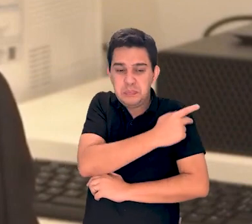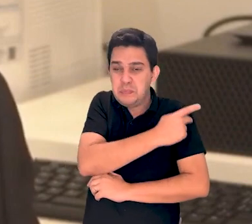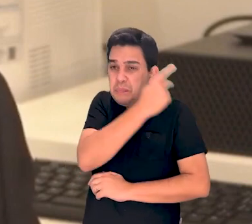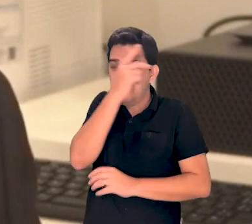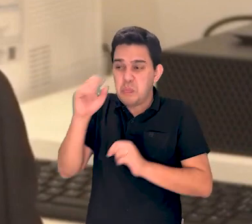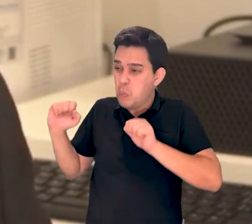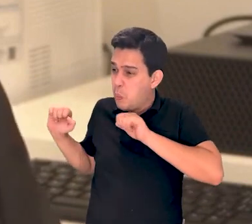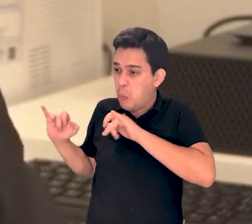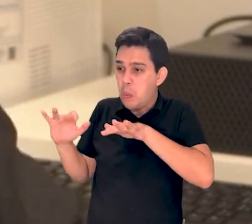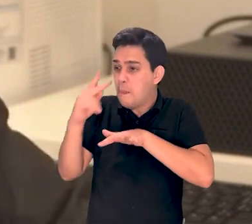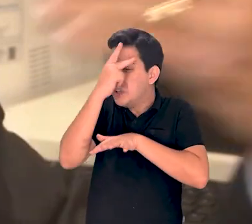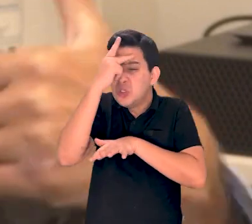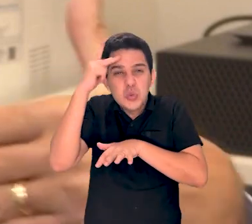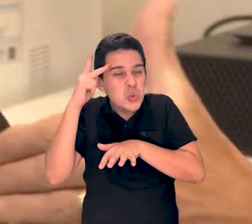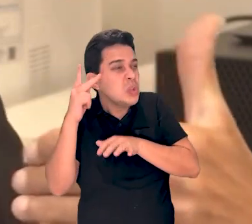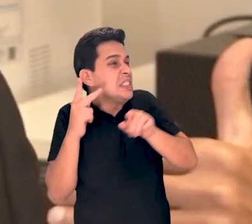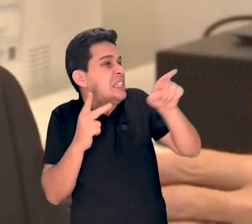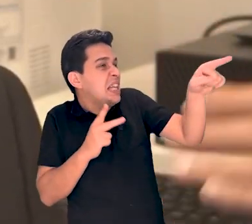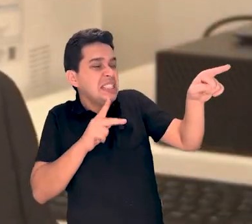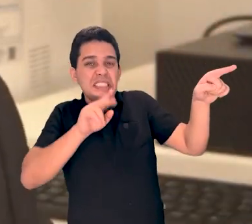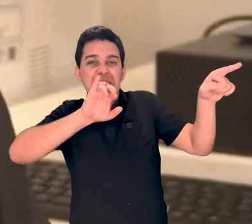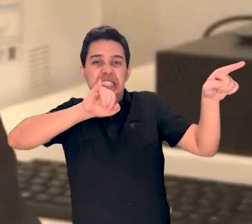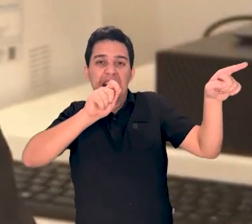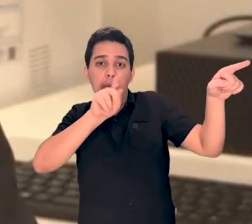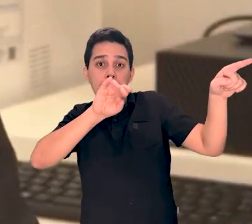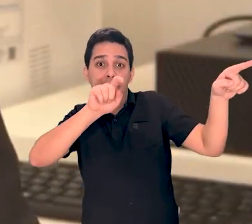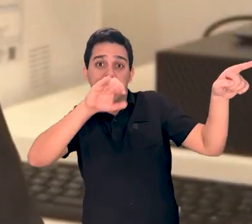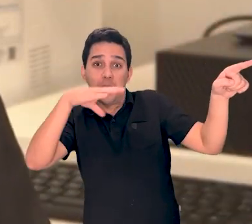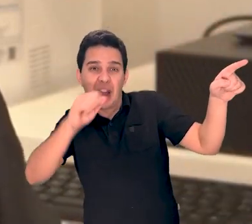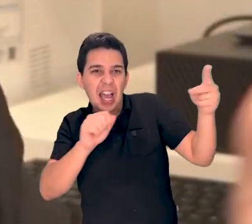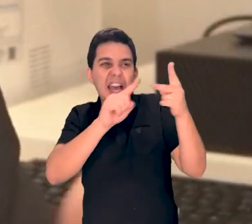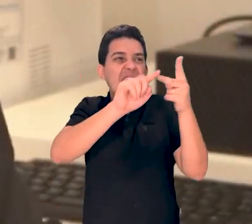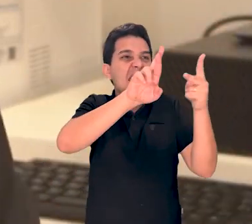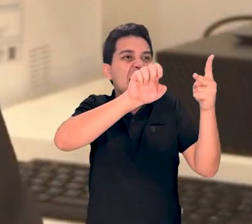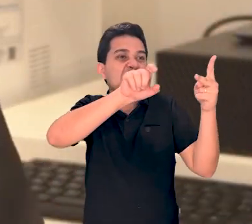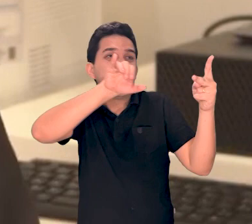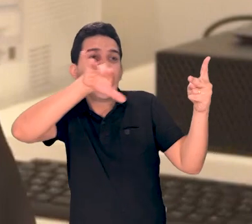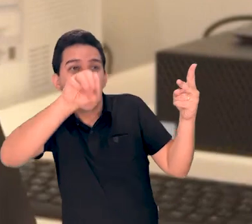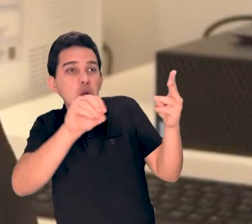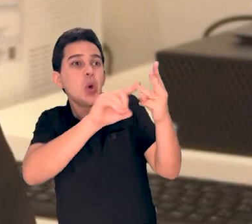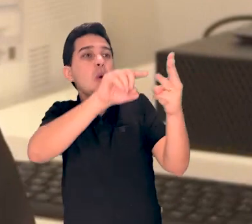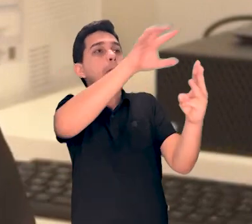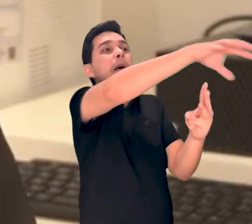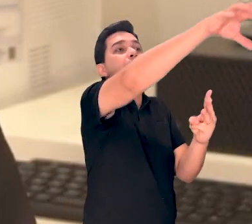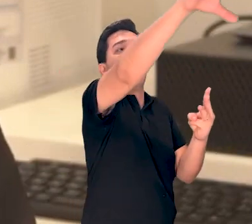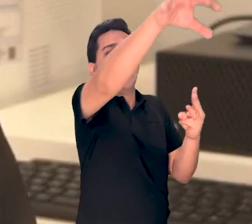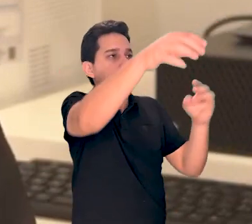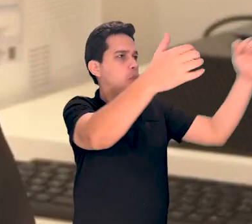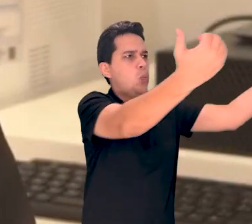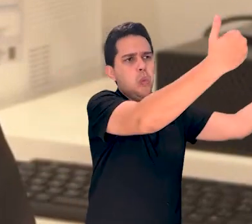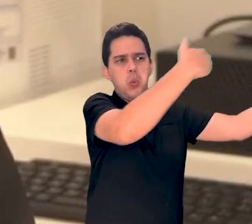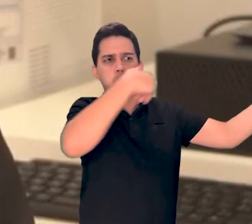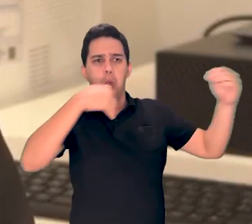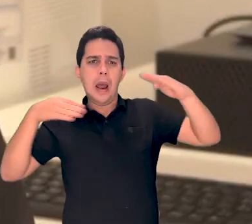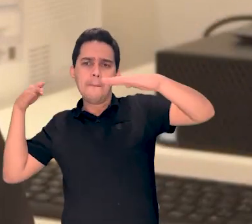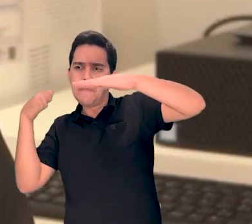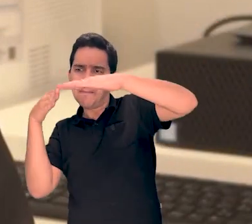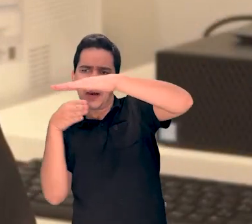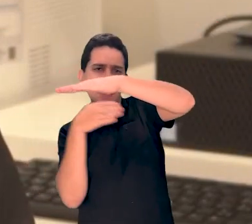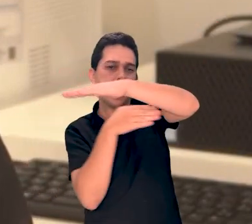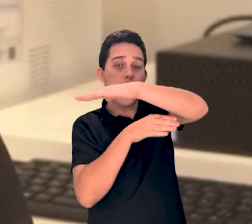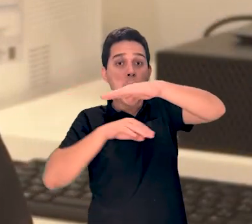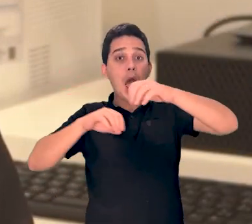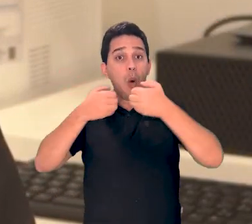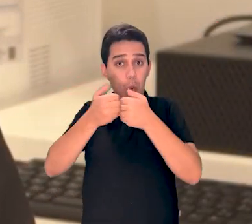fluxo do de Jacarepaguá do recreio da zona sul da Barra vezes chega lá o que que é aquilo é um descampado